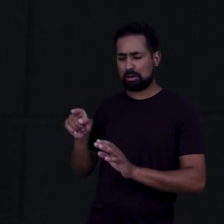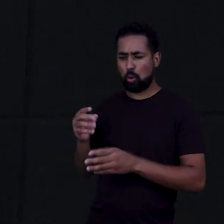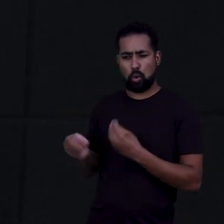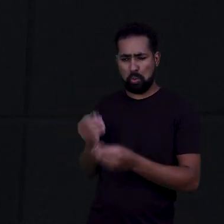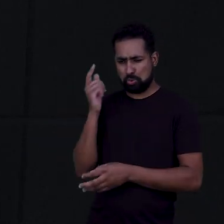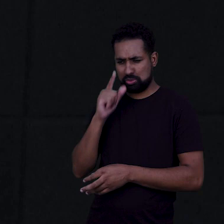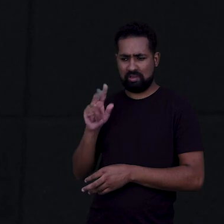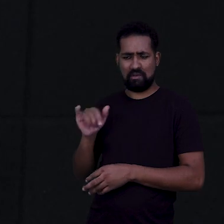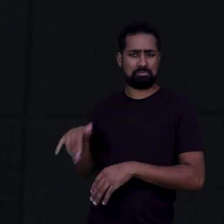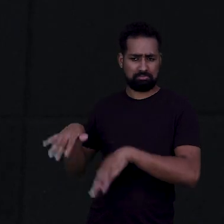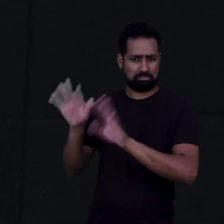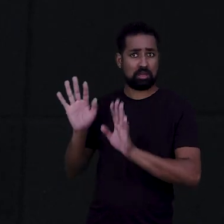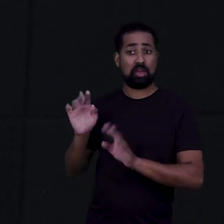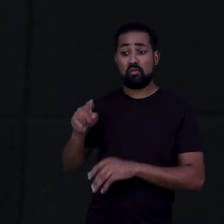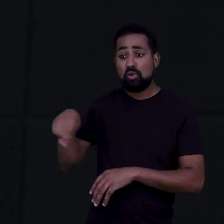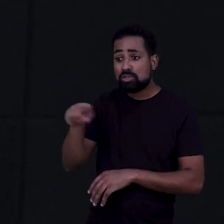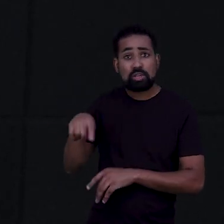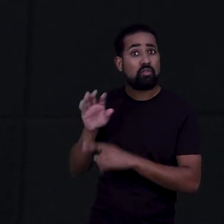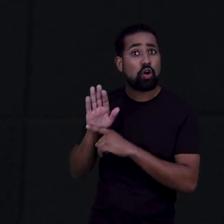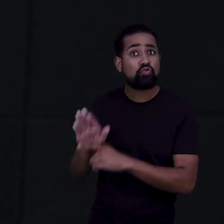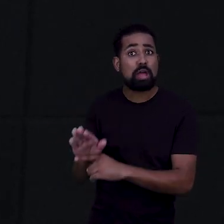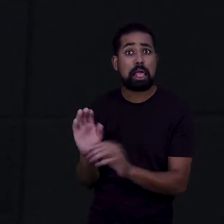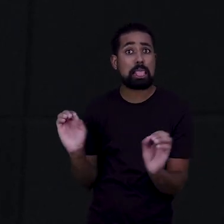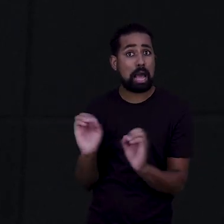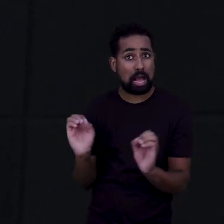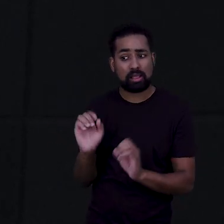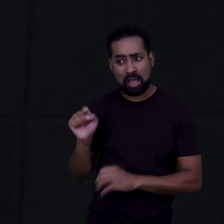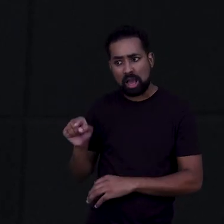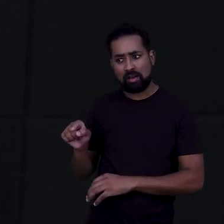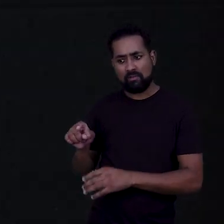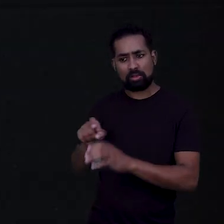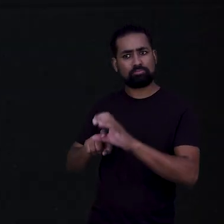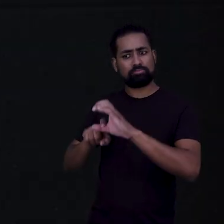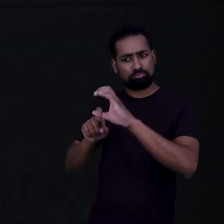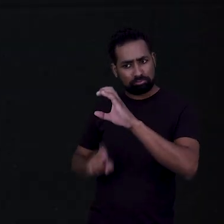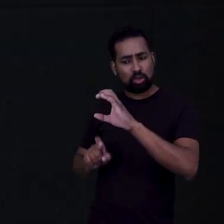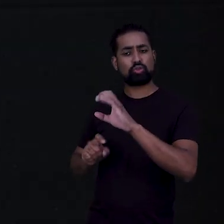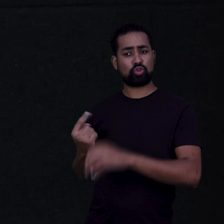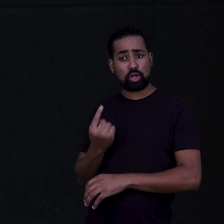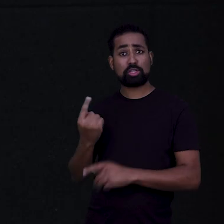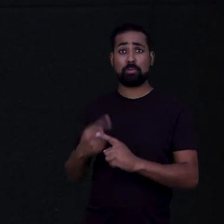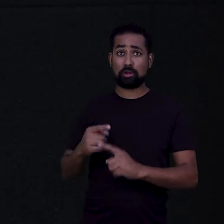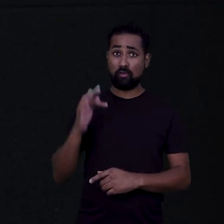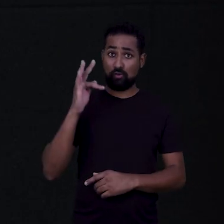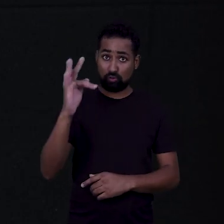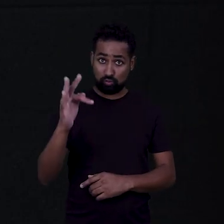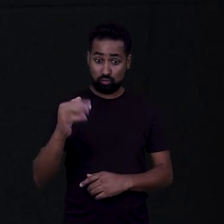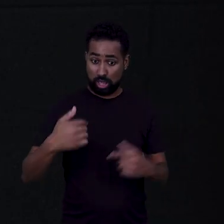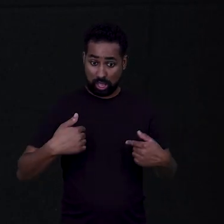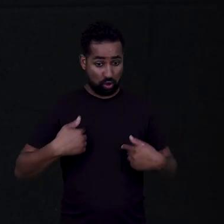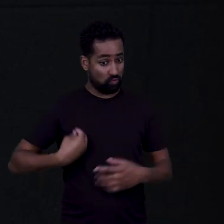pé, enfim. Ninguém vai ajudar ela. Porque um dia, nem eu